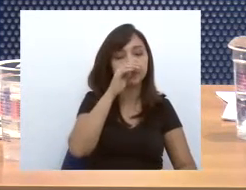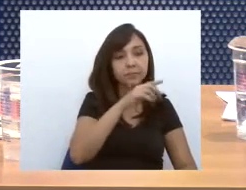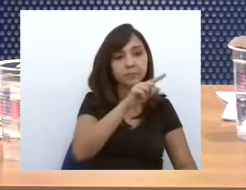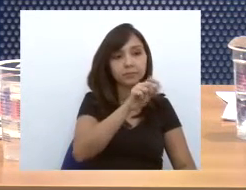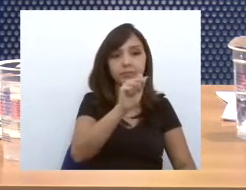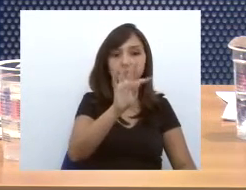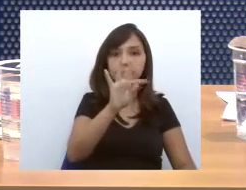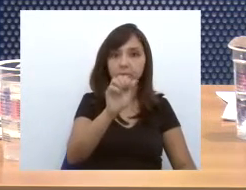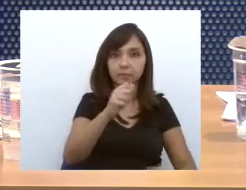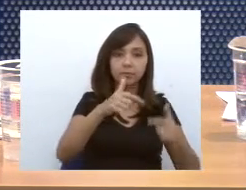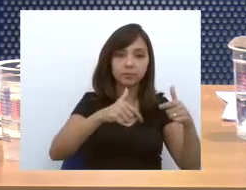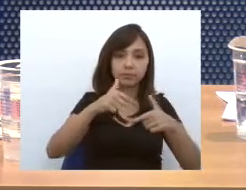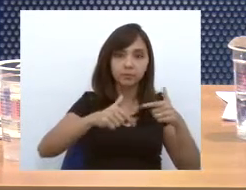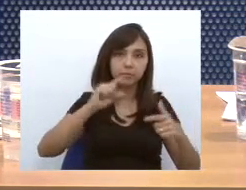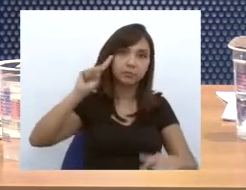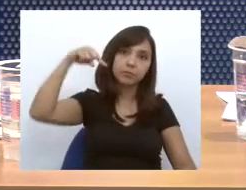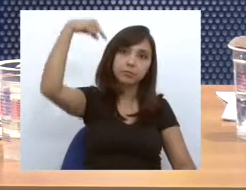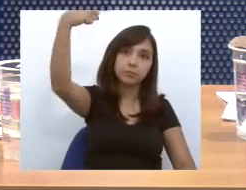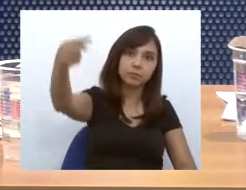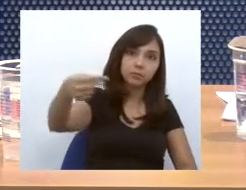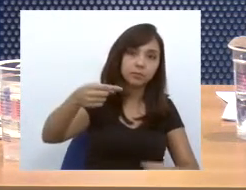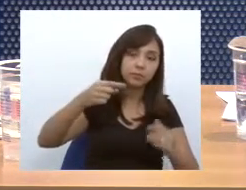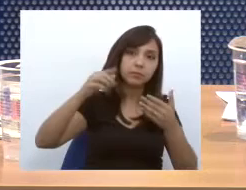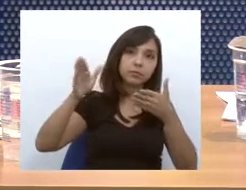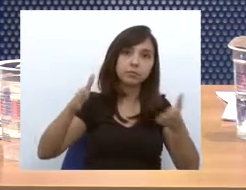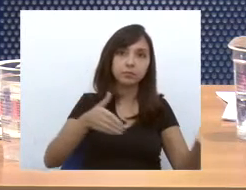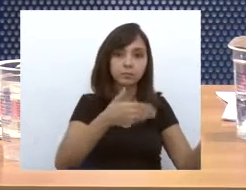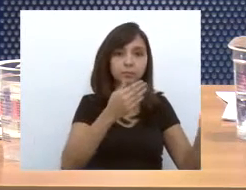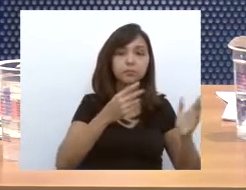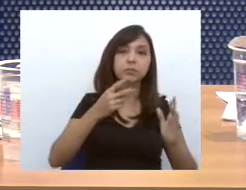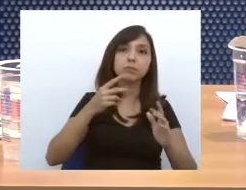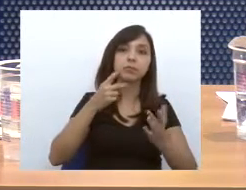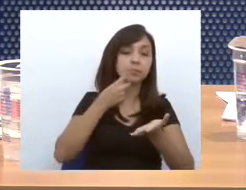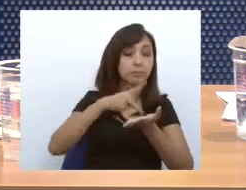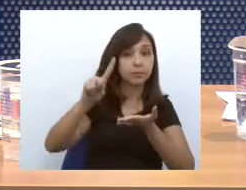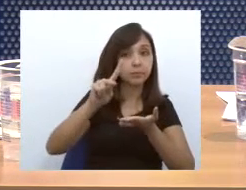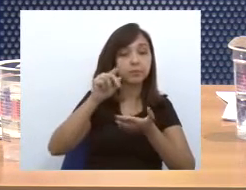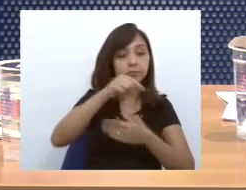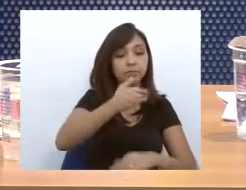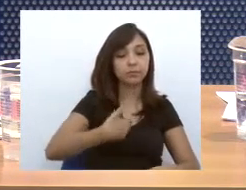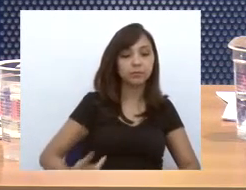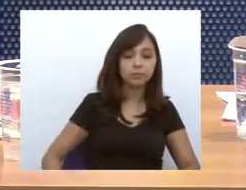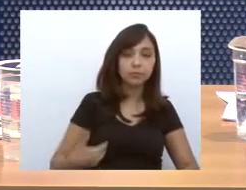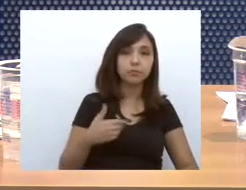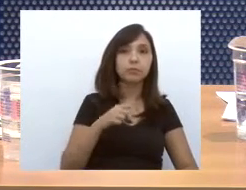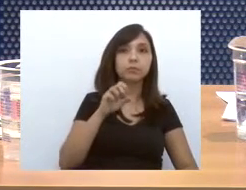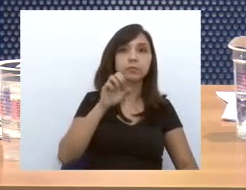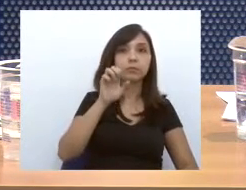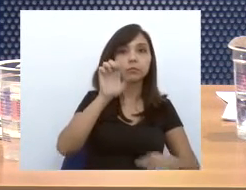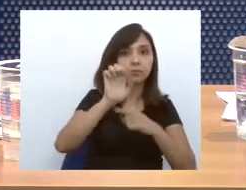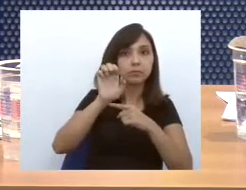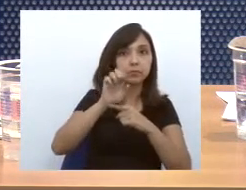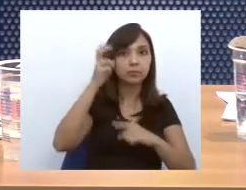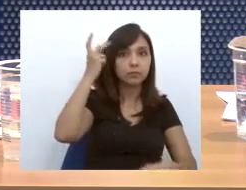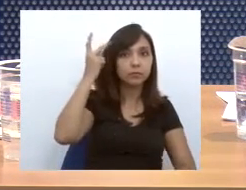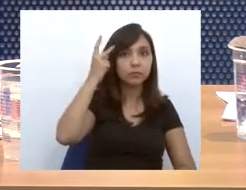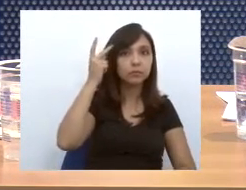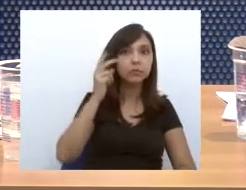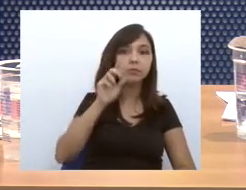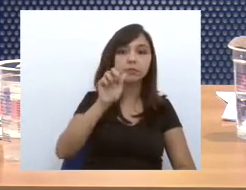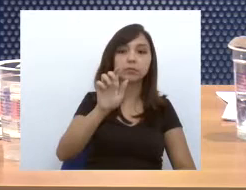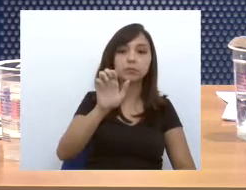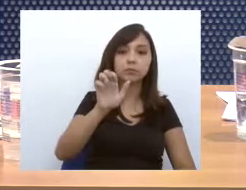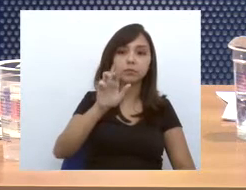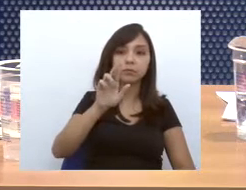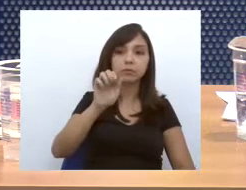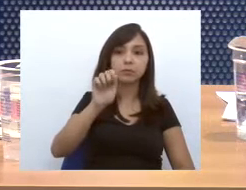ata dos trabalhos da próxima sessão ordinária do nosso repúdio ao governador do Estado de São Paulo, senhor